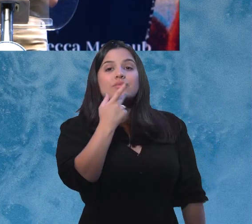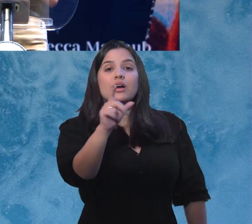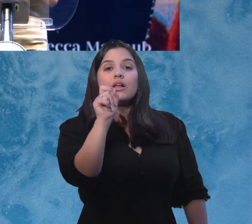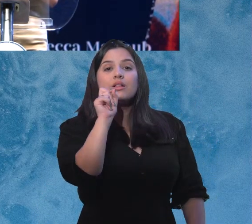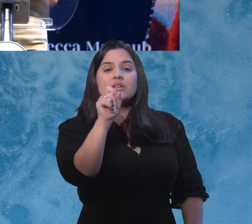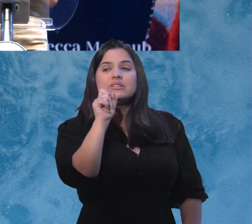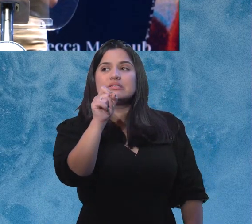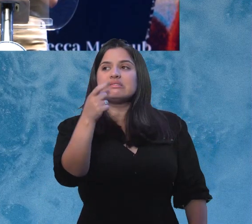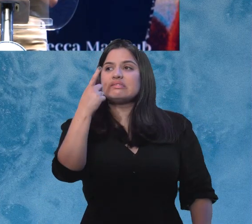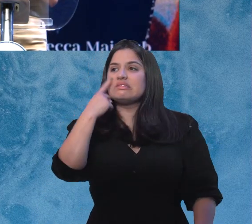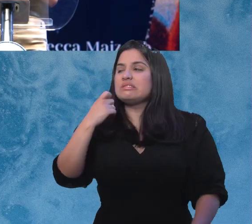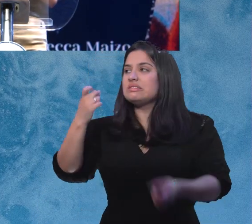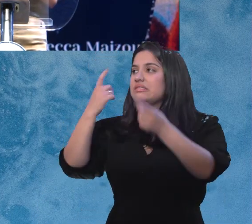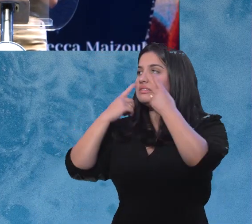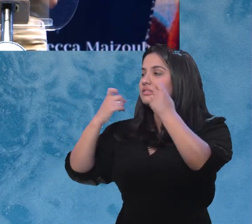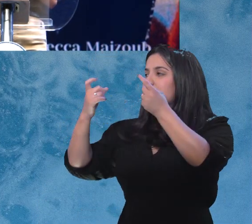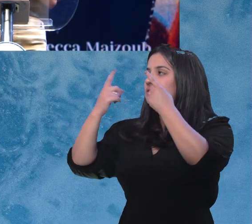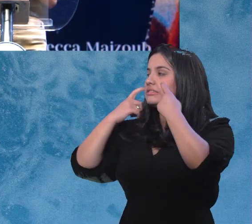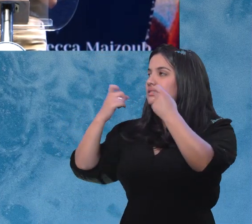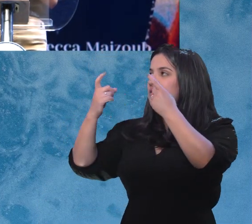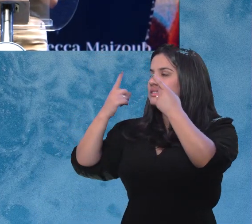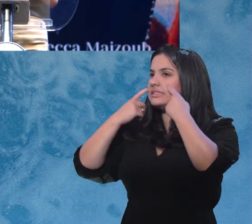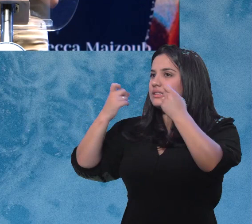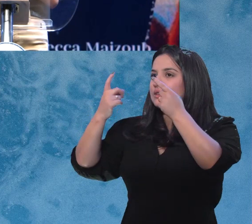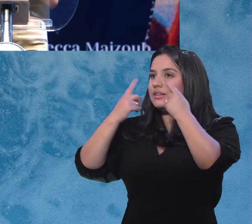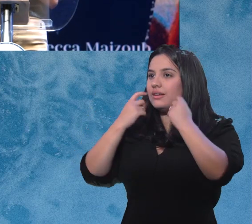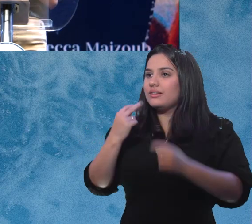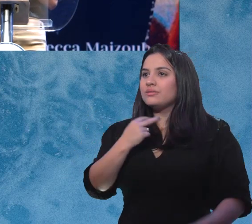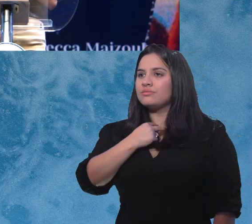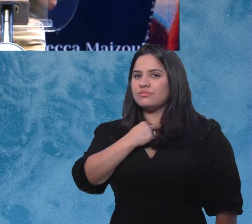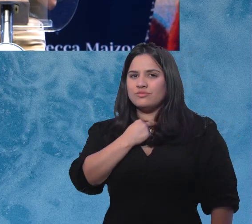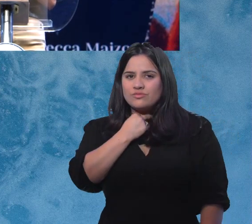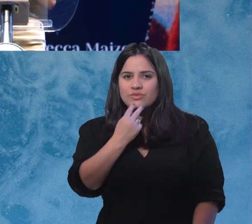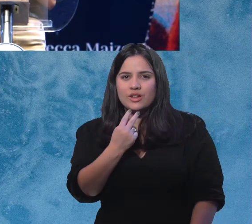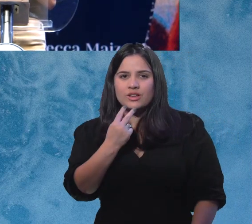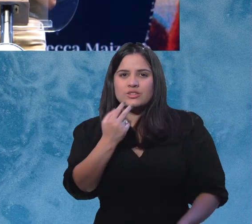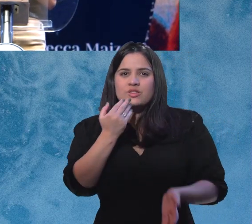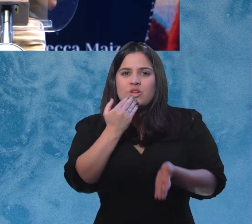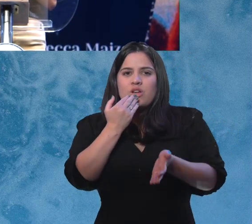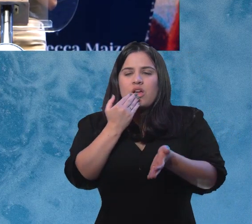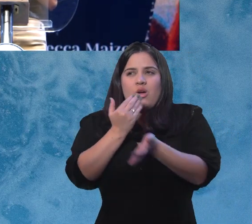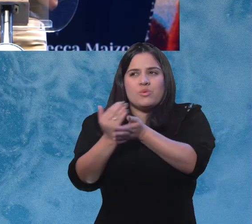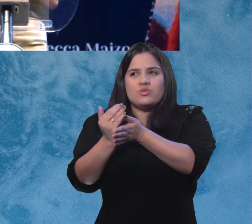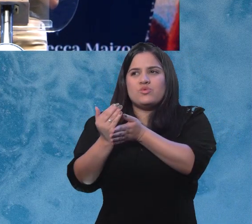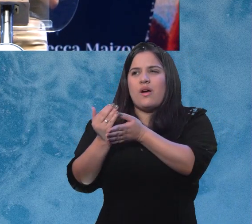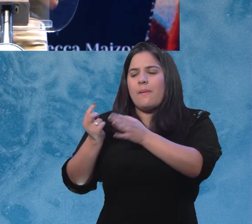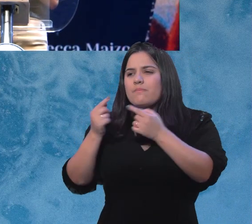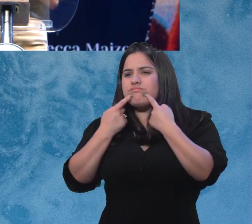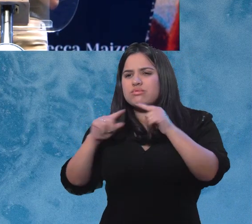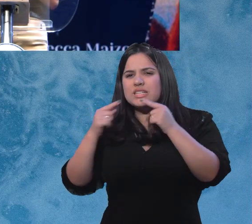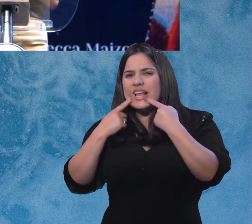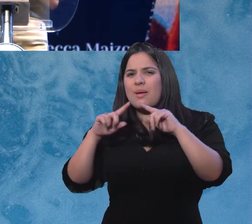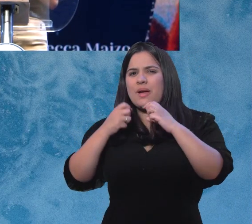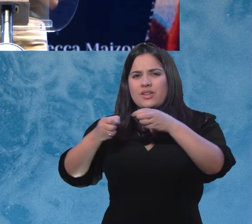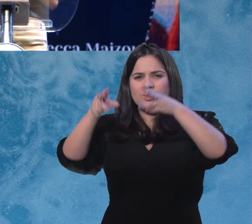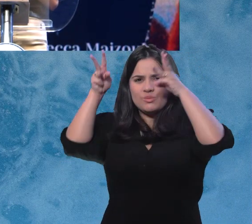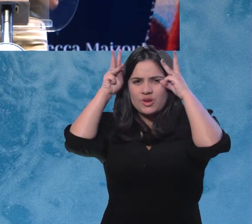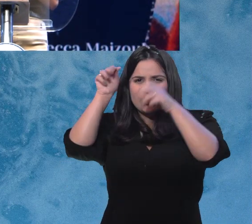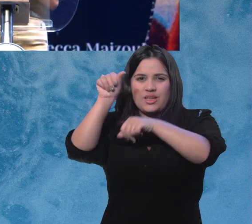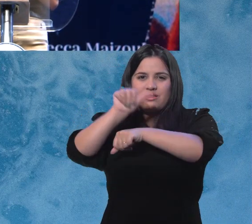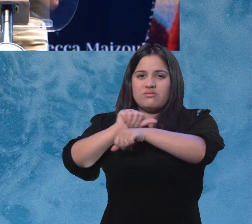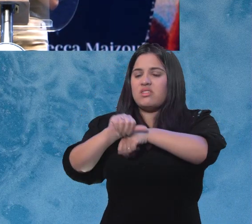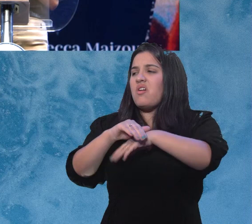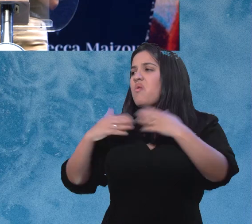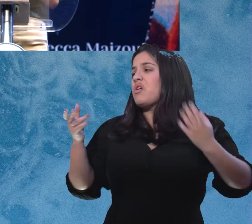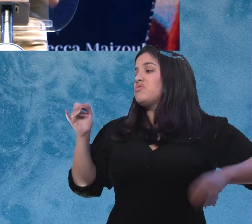a noite toda. Suas vozes se elevaram em grande protesto contra Moisés e Arão. Ah, se ao menos tivéssemos